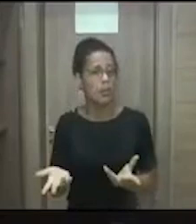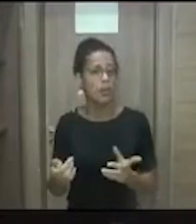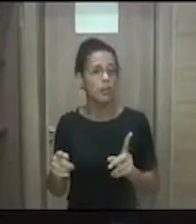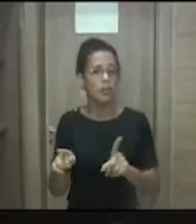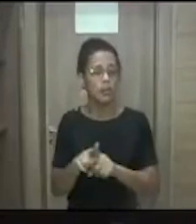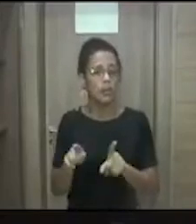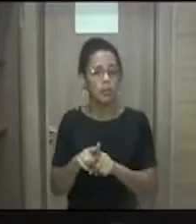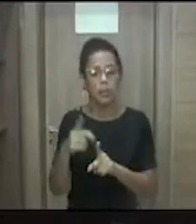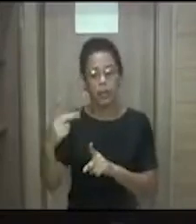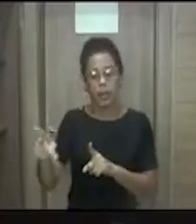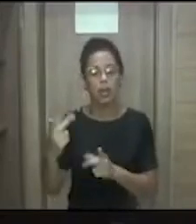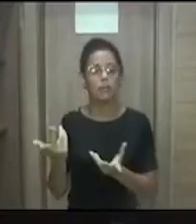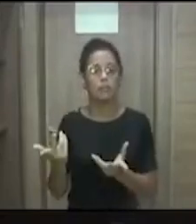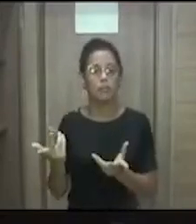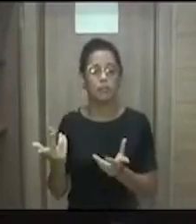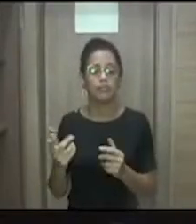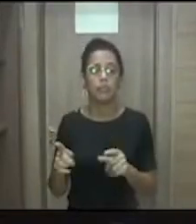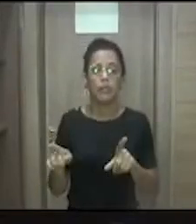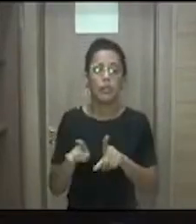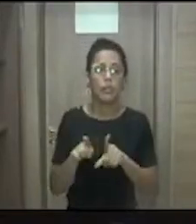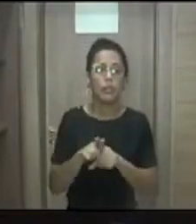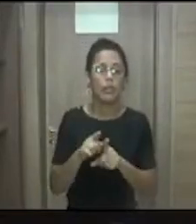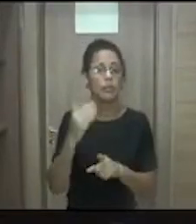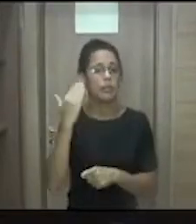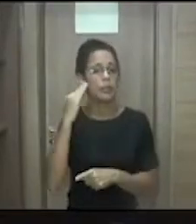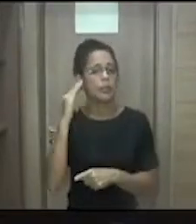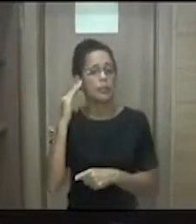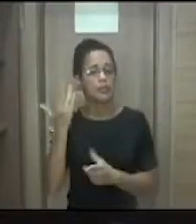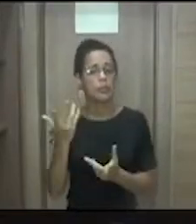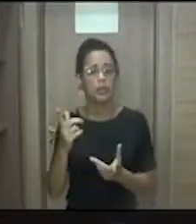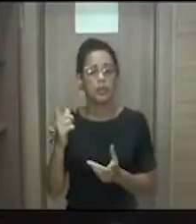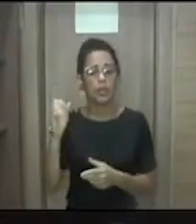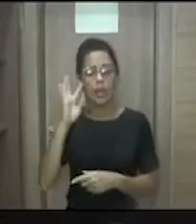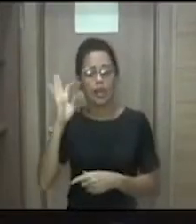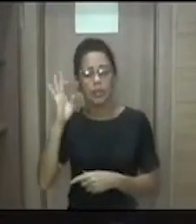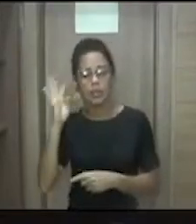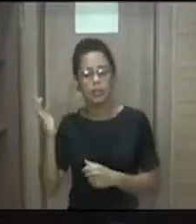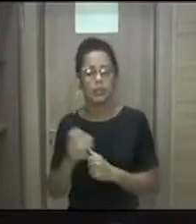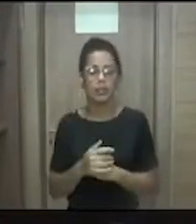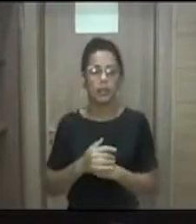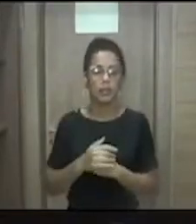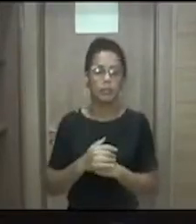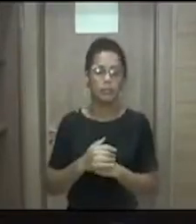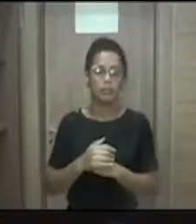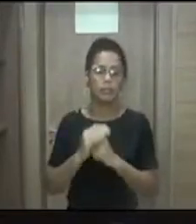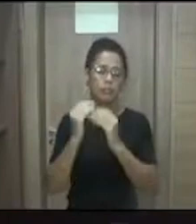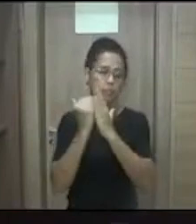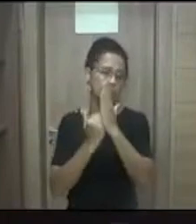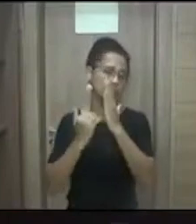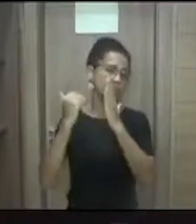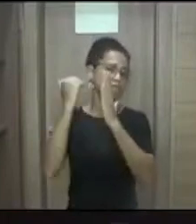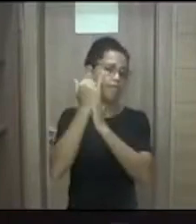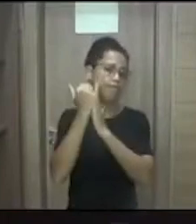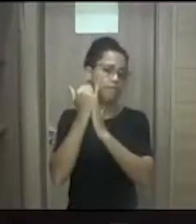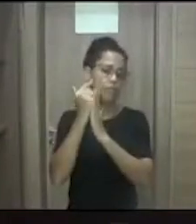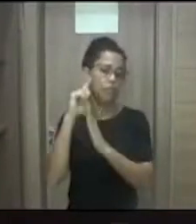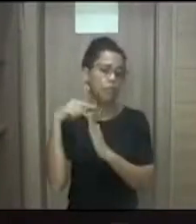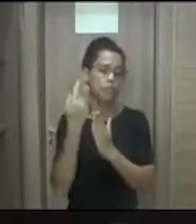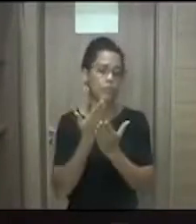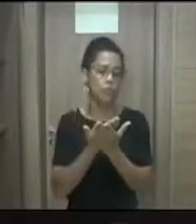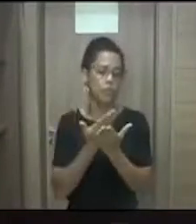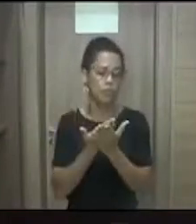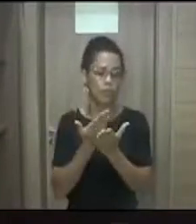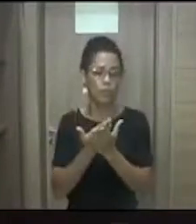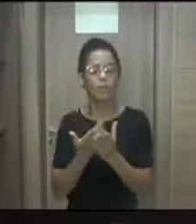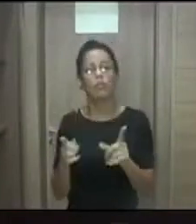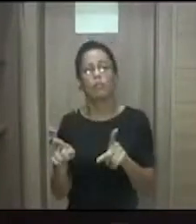mas também para o Estado. Então, também não está numa hora da gente pensar além do que a gente já tem hoje de estudo e